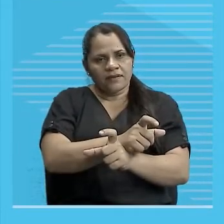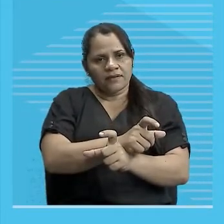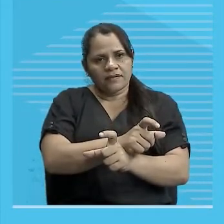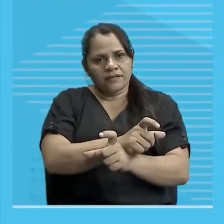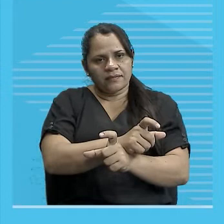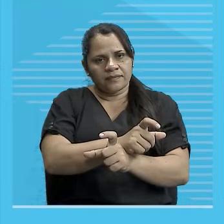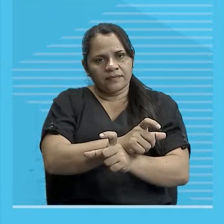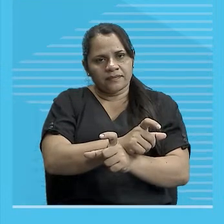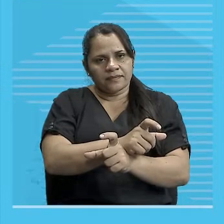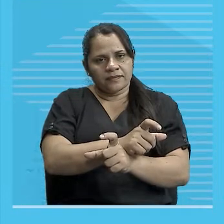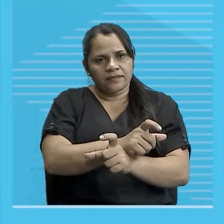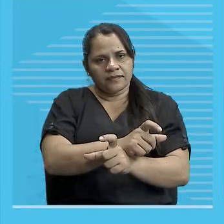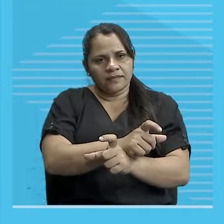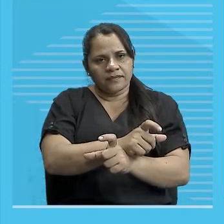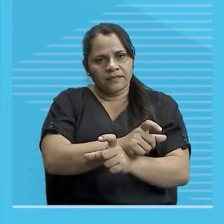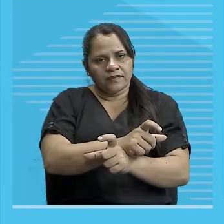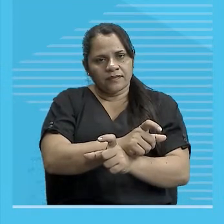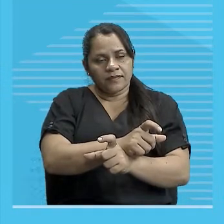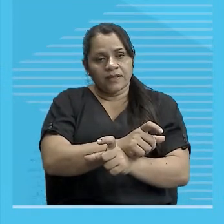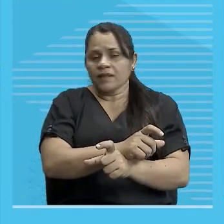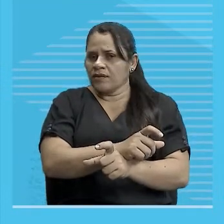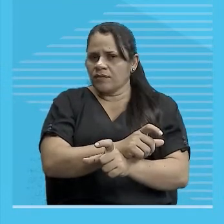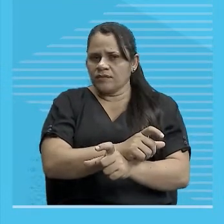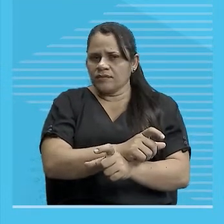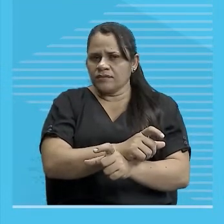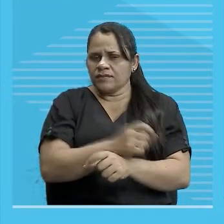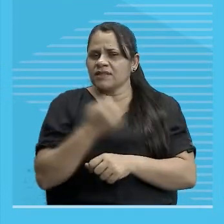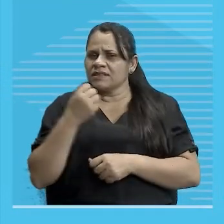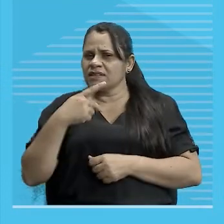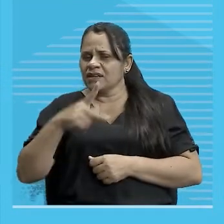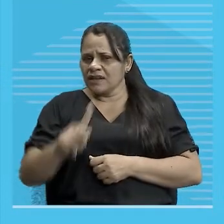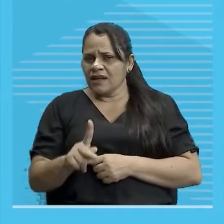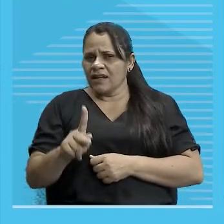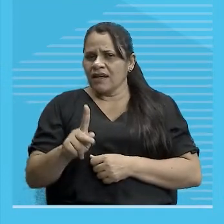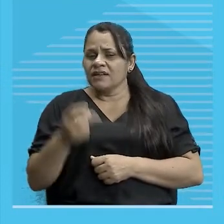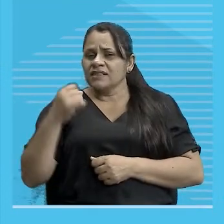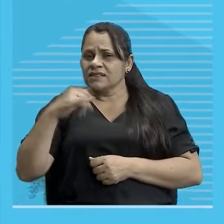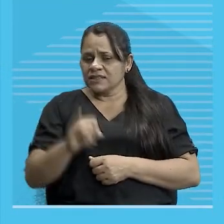dizer vou a Teresina?